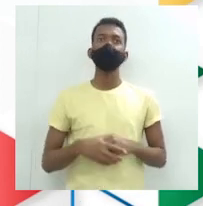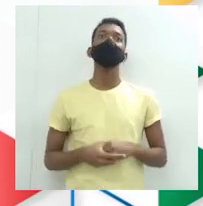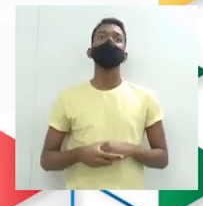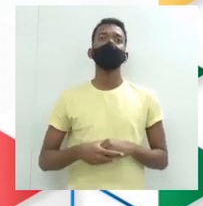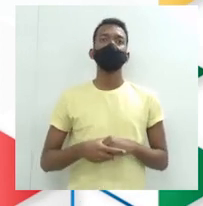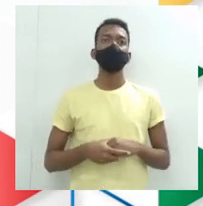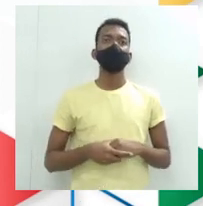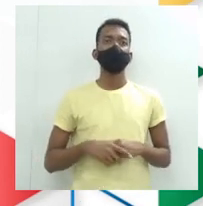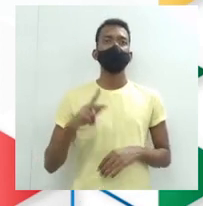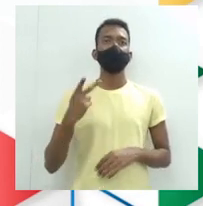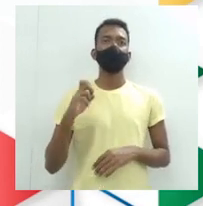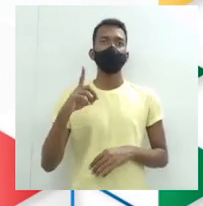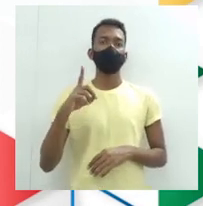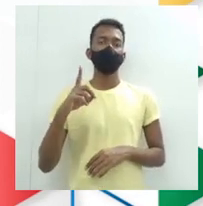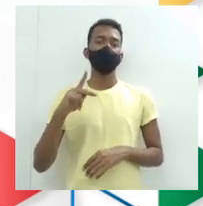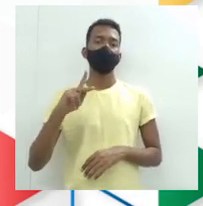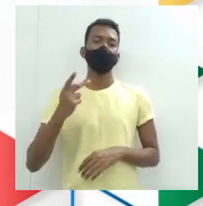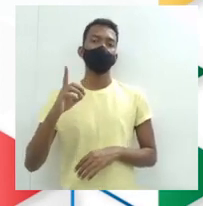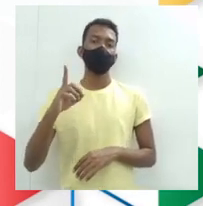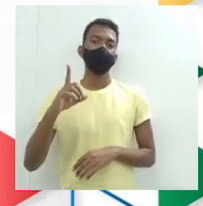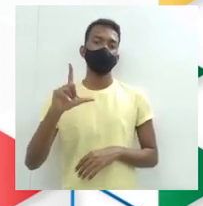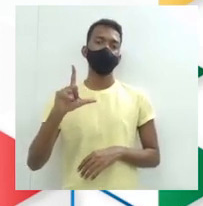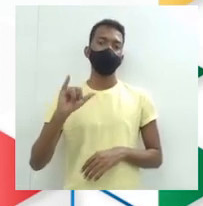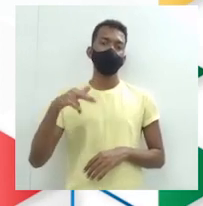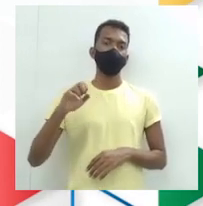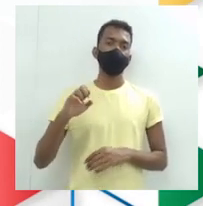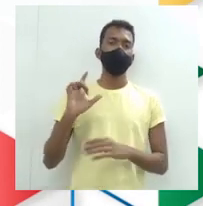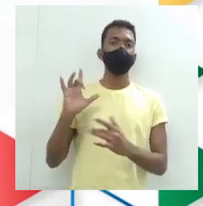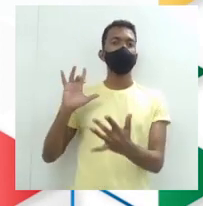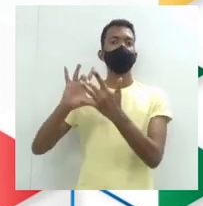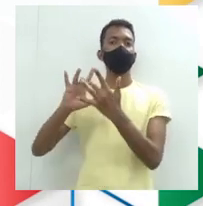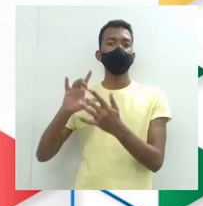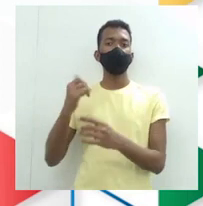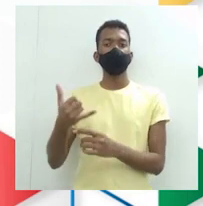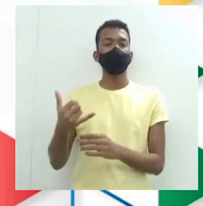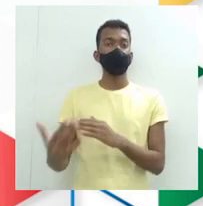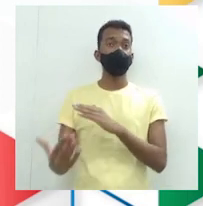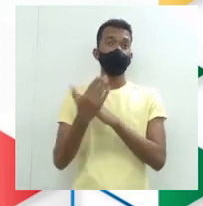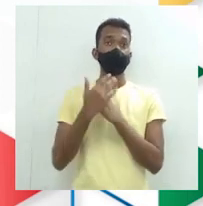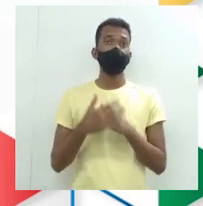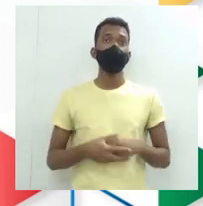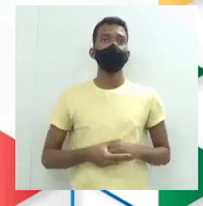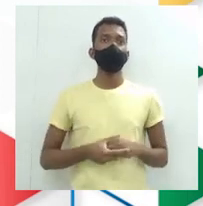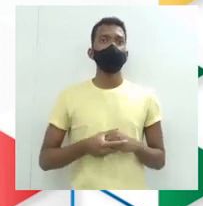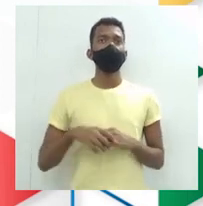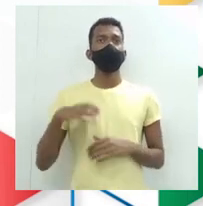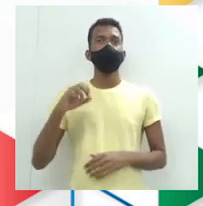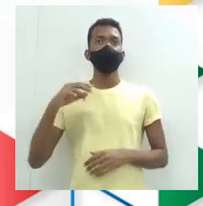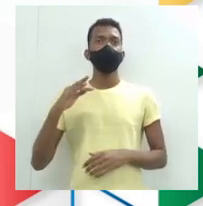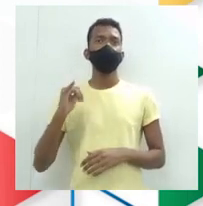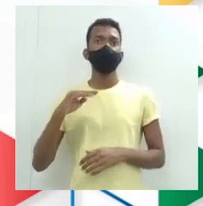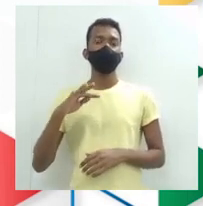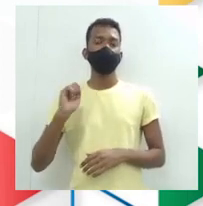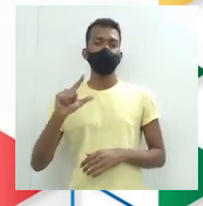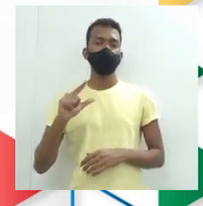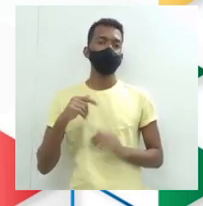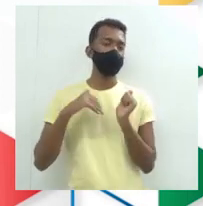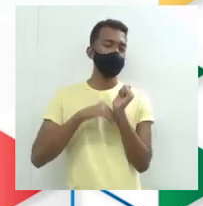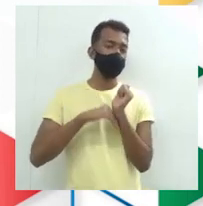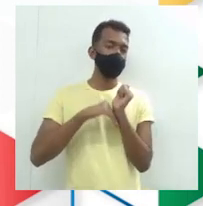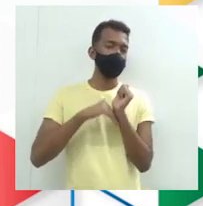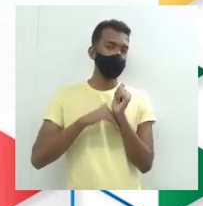horas, helpline, que seria esse canal de ajuda, e confidential, que seria